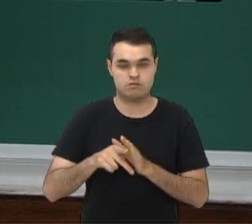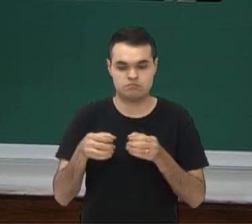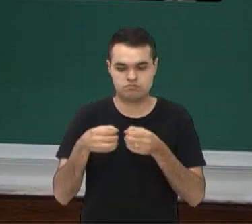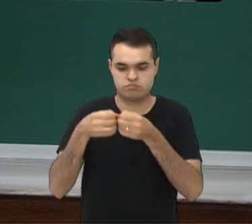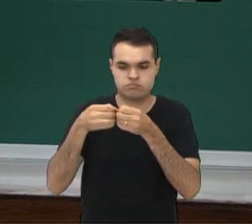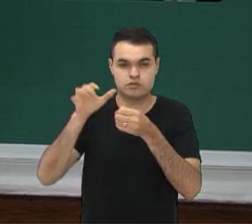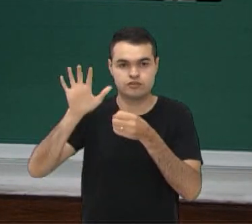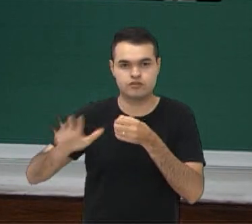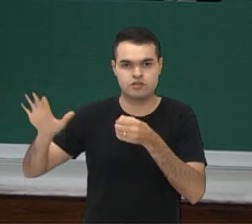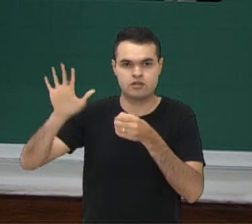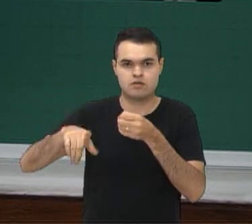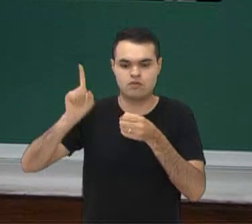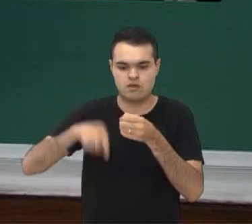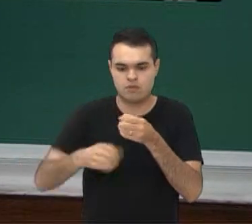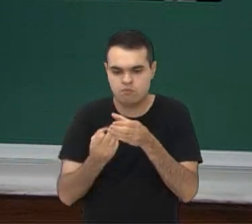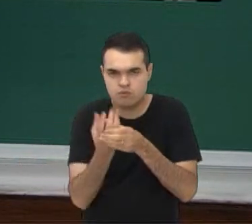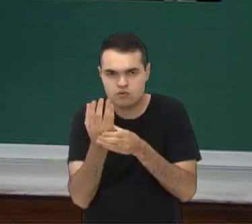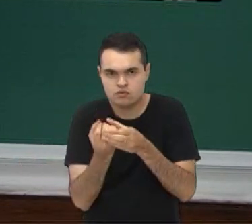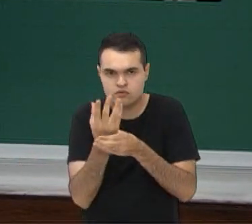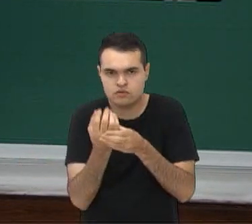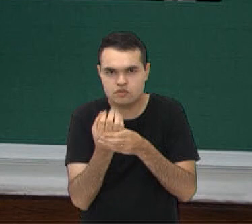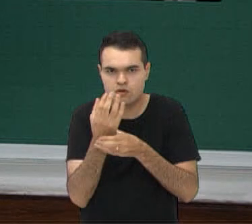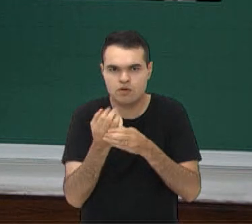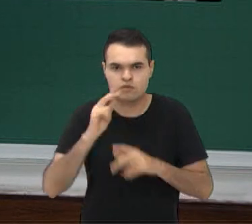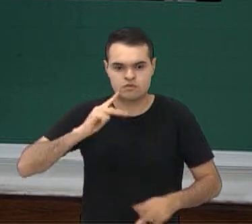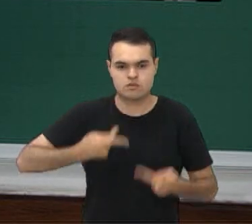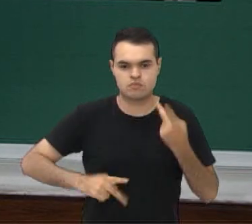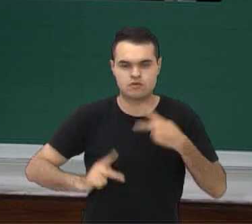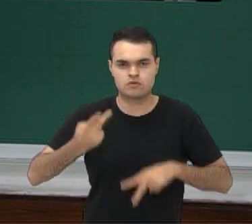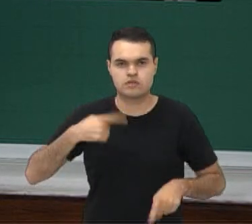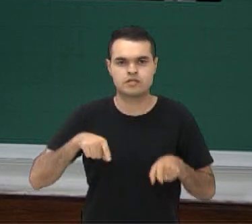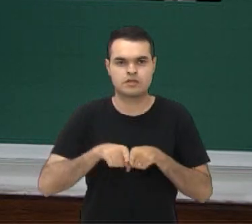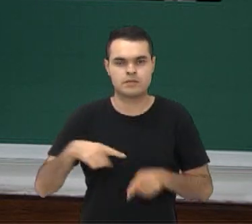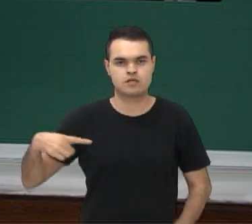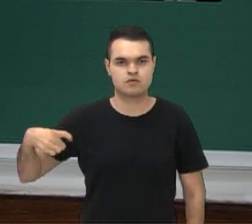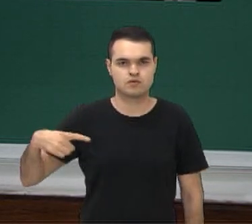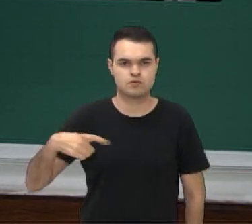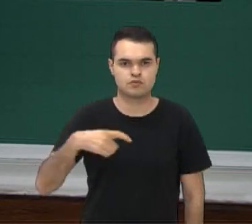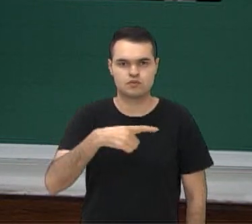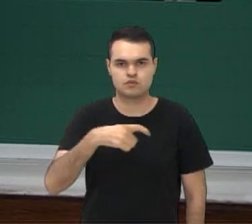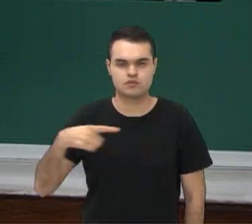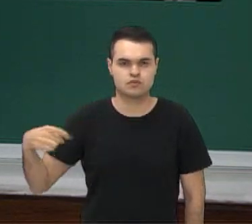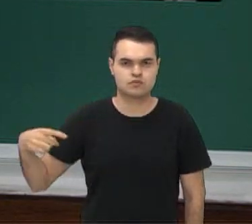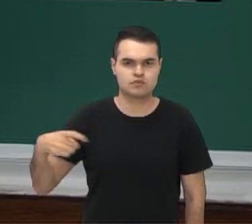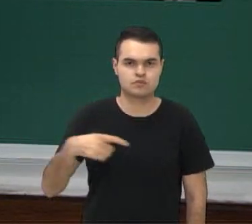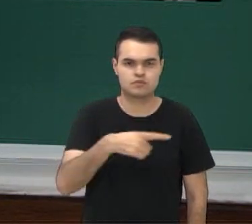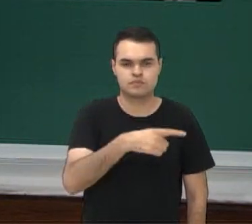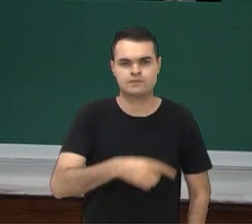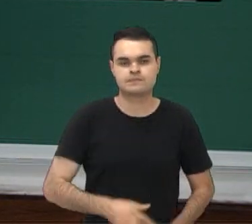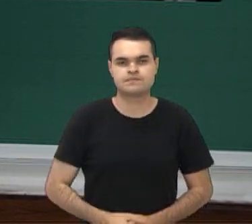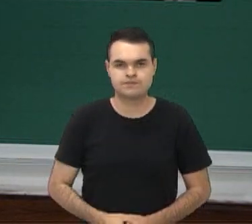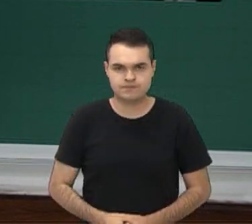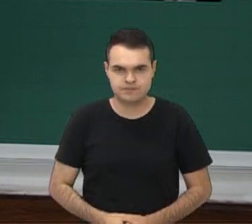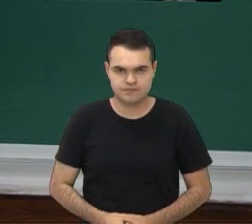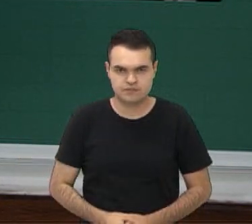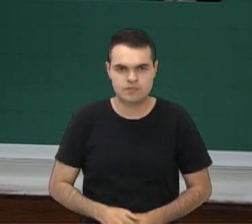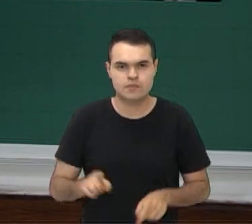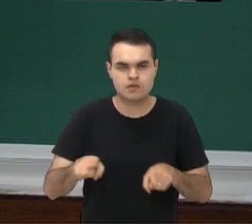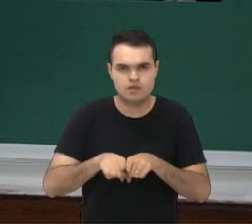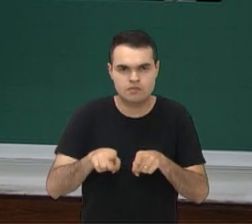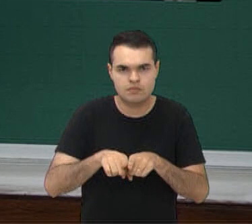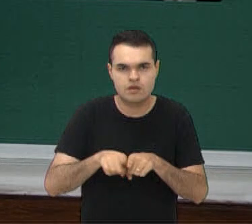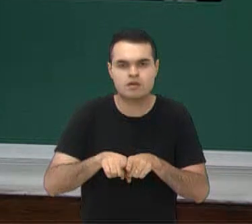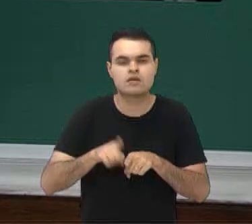maneira geral, que é a produção de hormônios e produção de espermatozoides, porém, a produção de espermatozoides ela está associada aqui, ó,